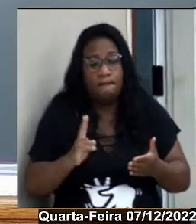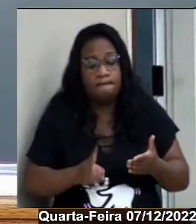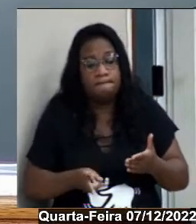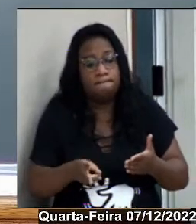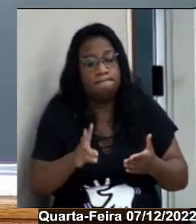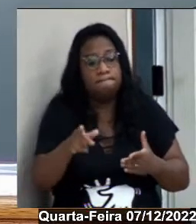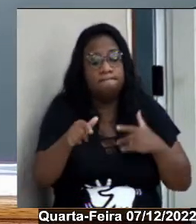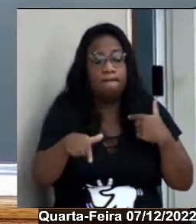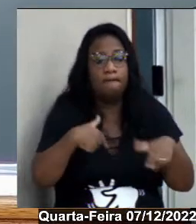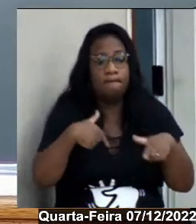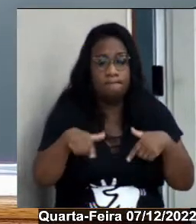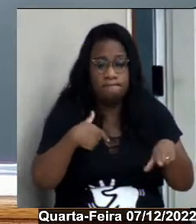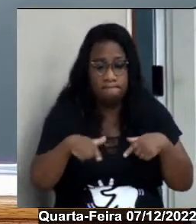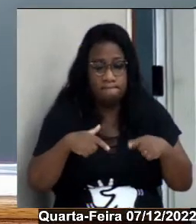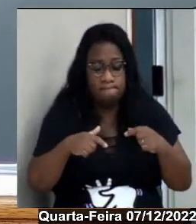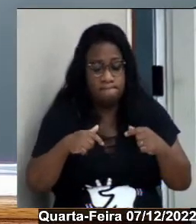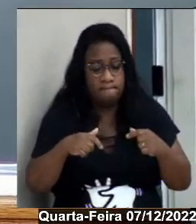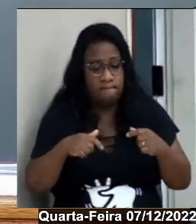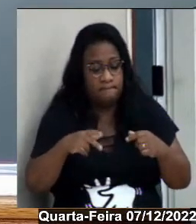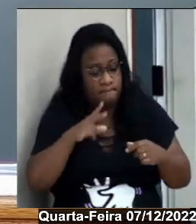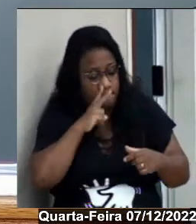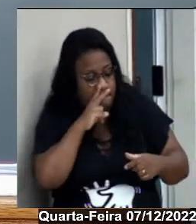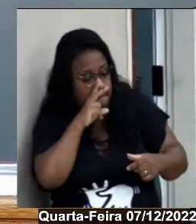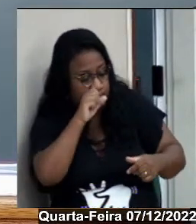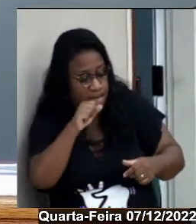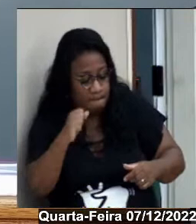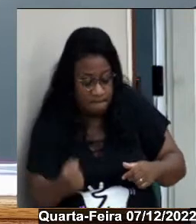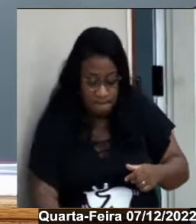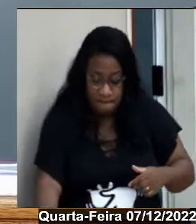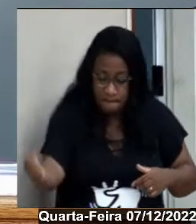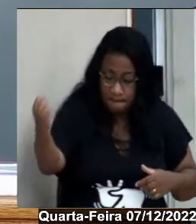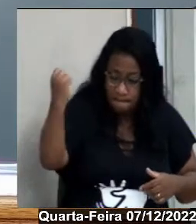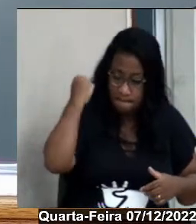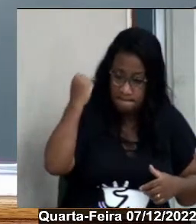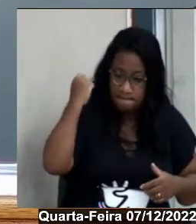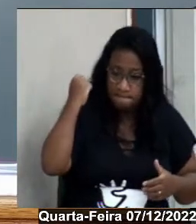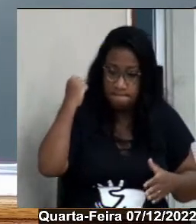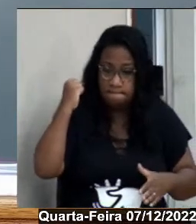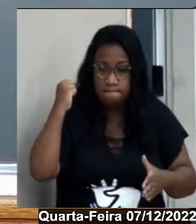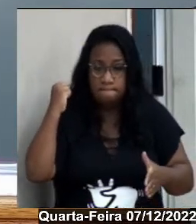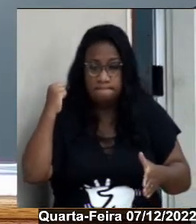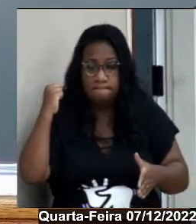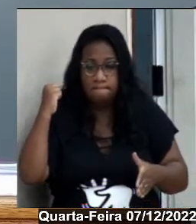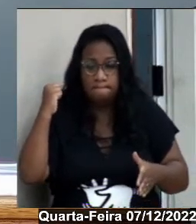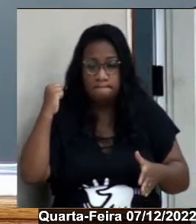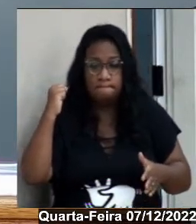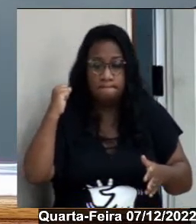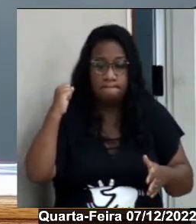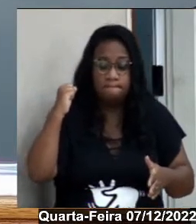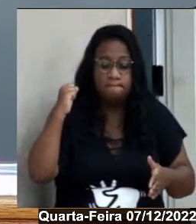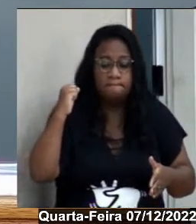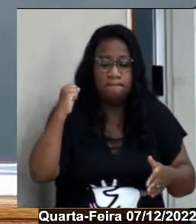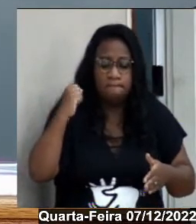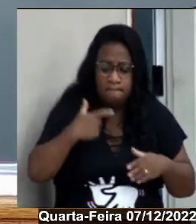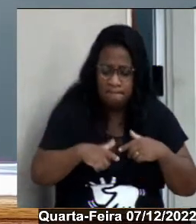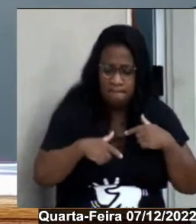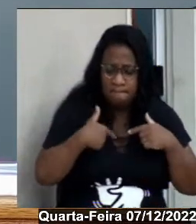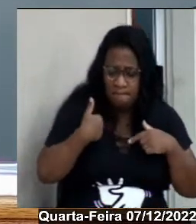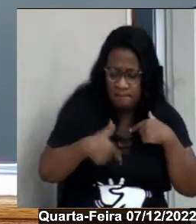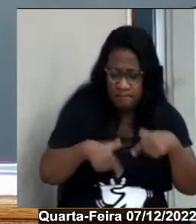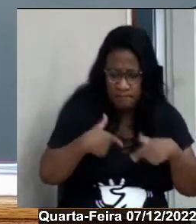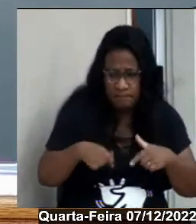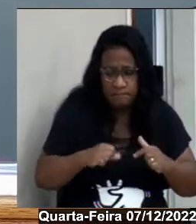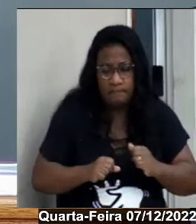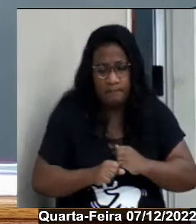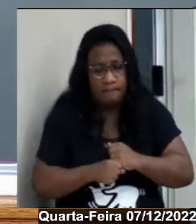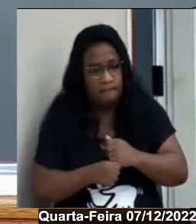marcante atuação e o esforço e consideração que José Carvalho Braga vinha apresentando ao longo dos